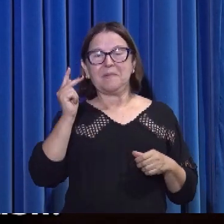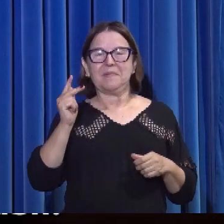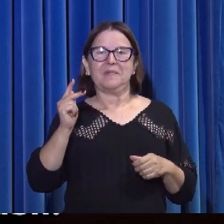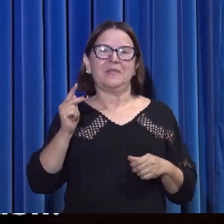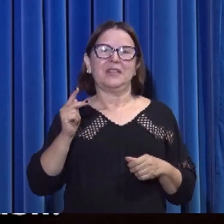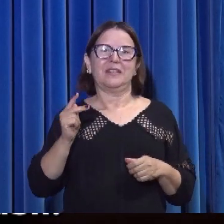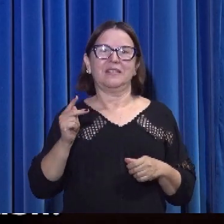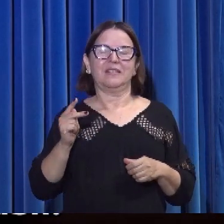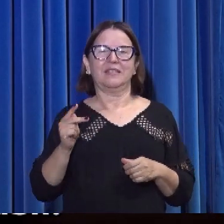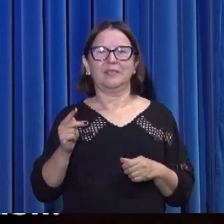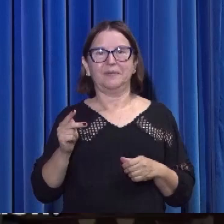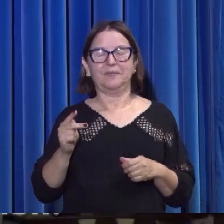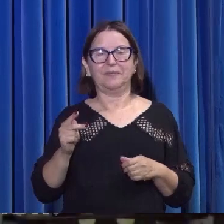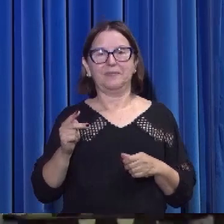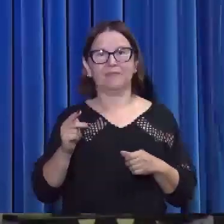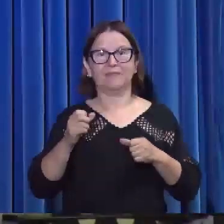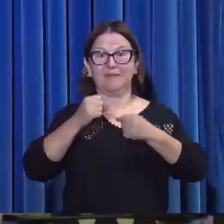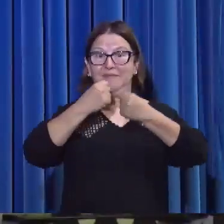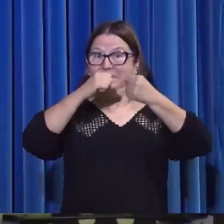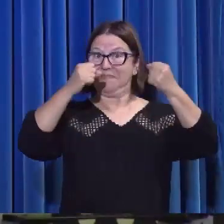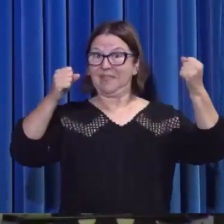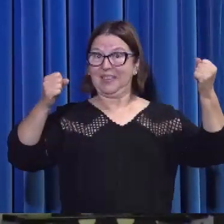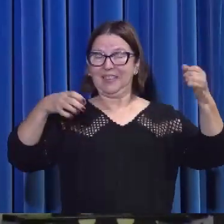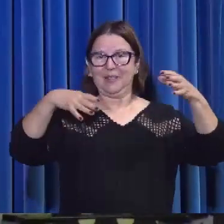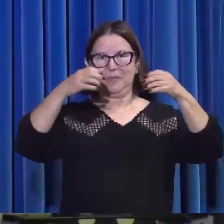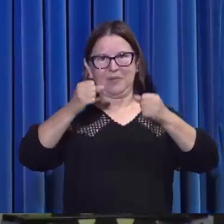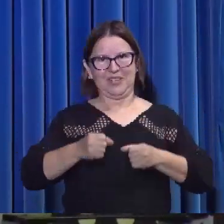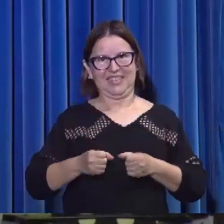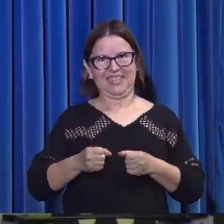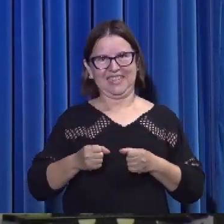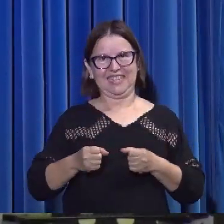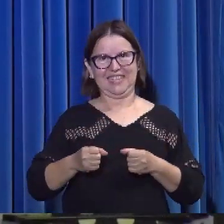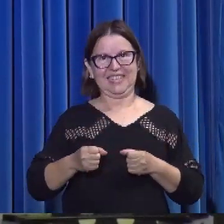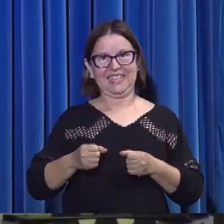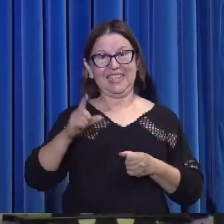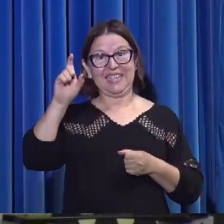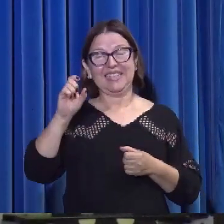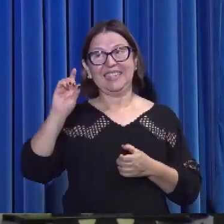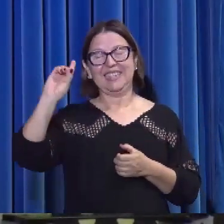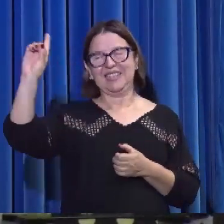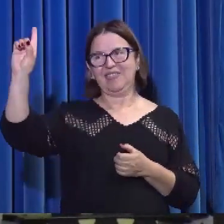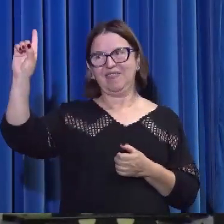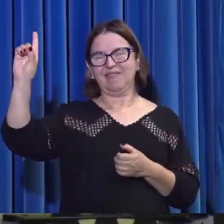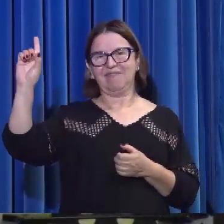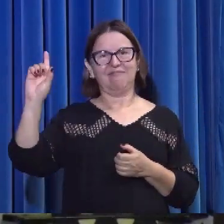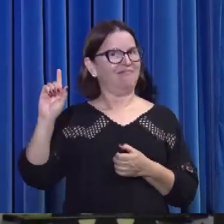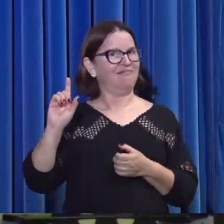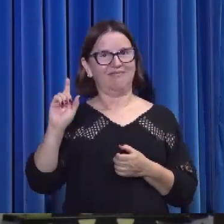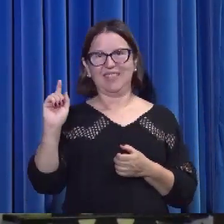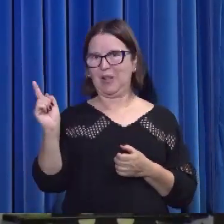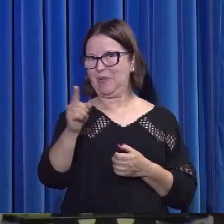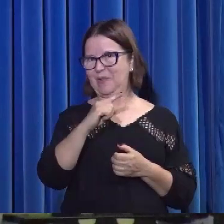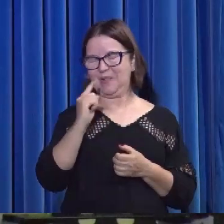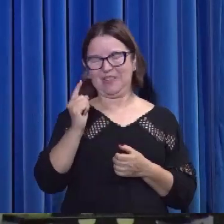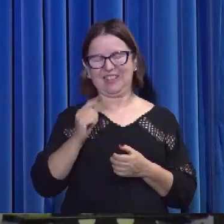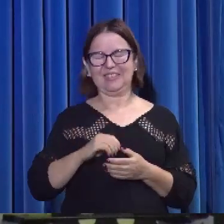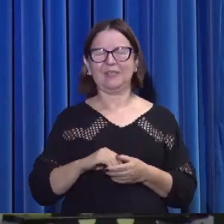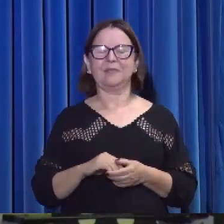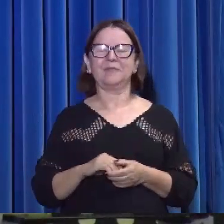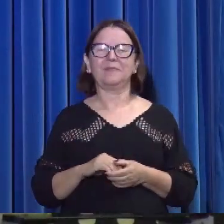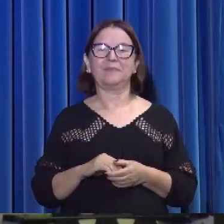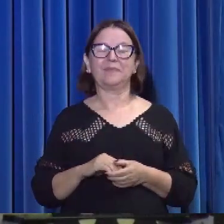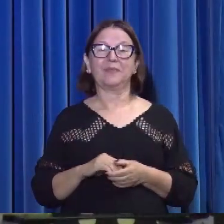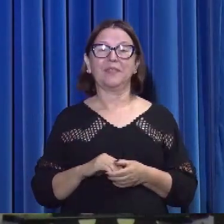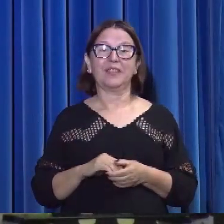de nós. O homem natural, o homem que ainda não foi desarraigado desse mundo